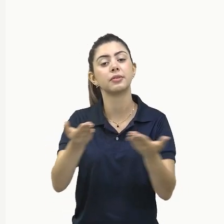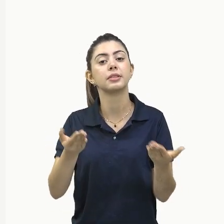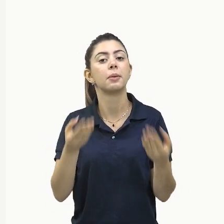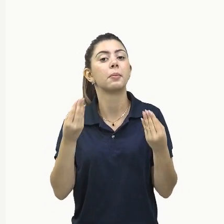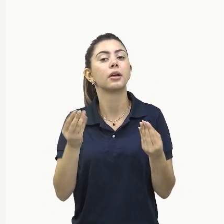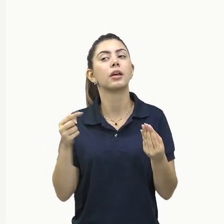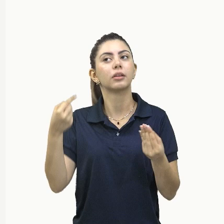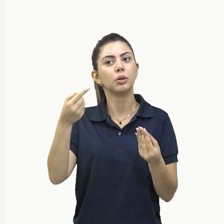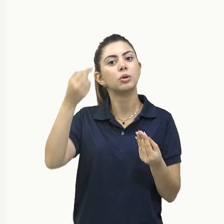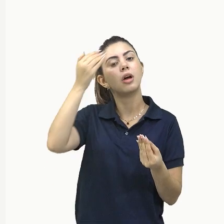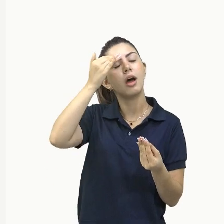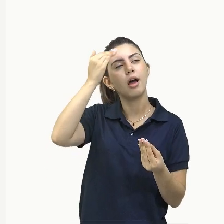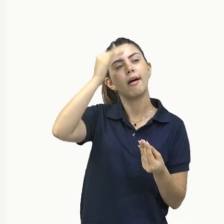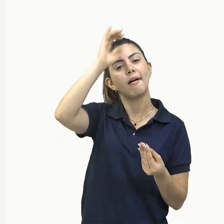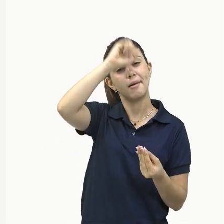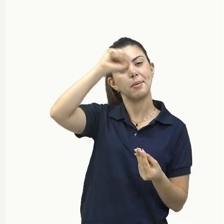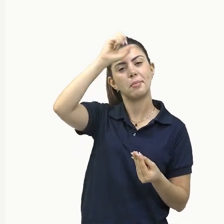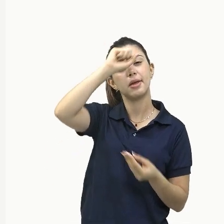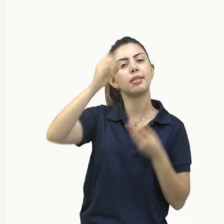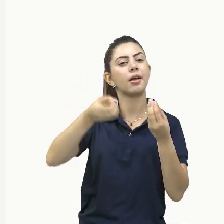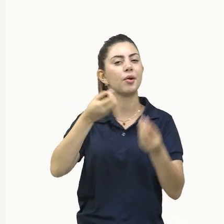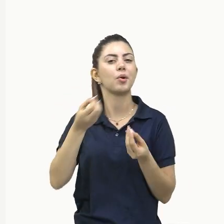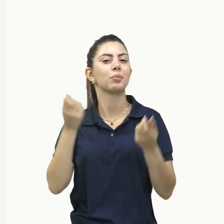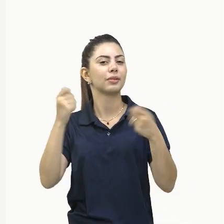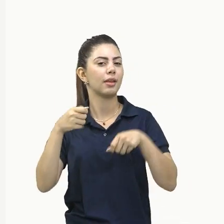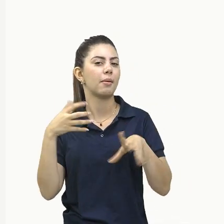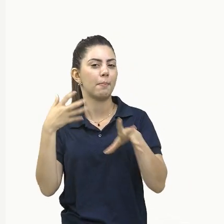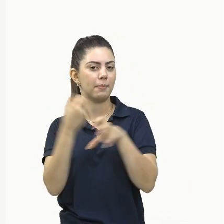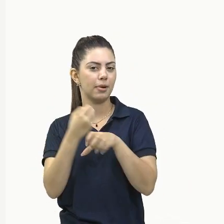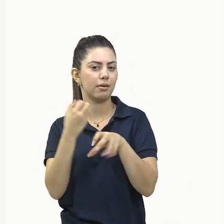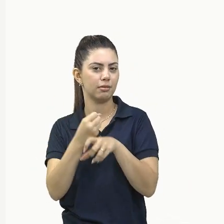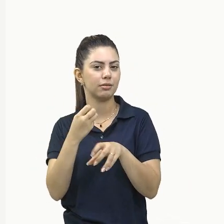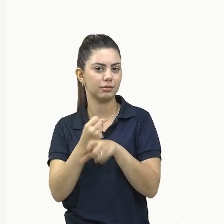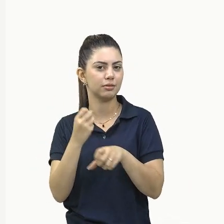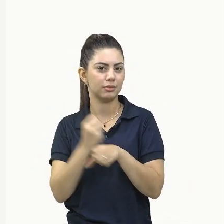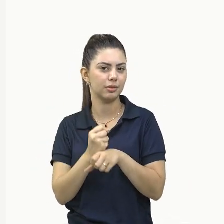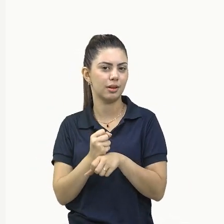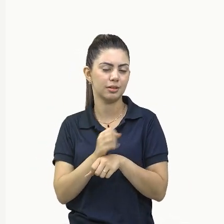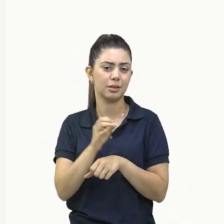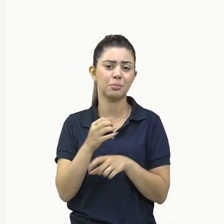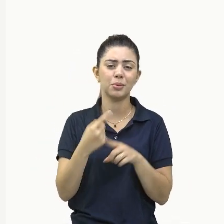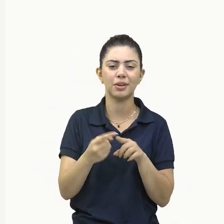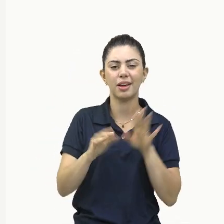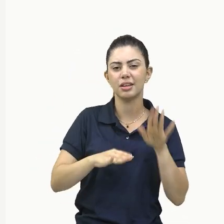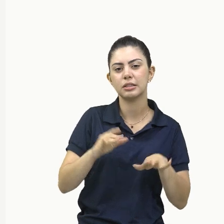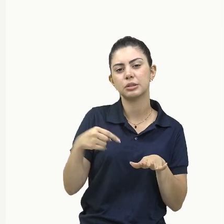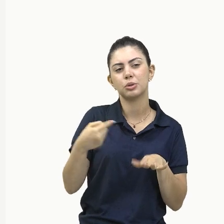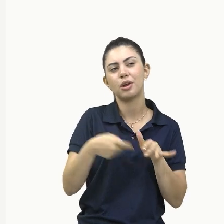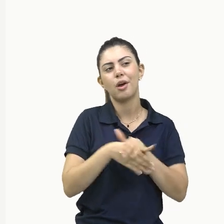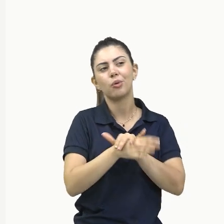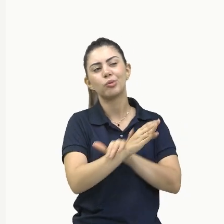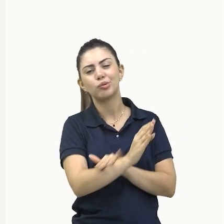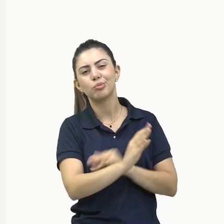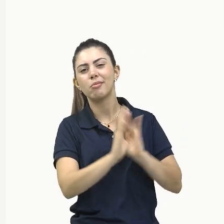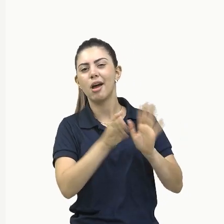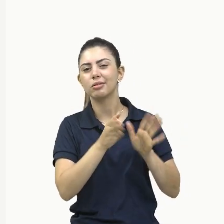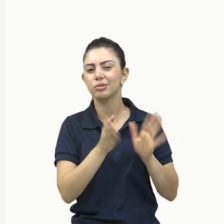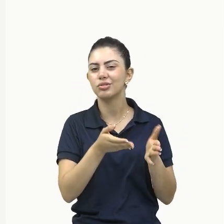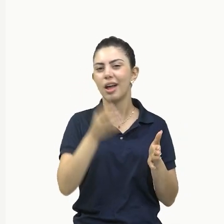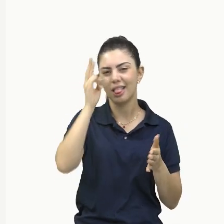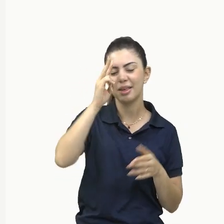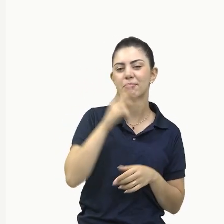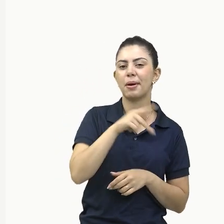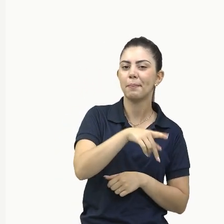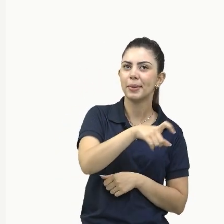já essa visão e saia um pouco daquele mesmismo, né, que estava lá, P